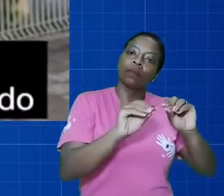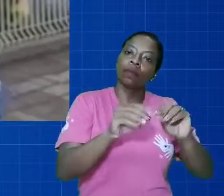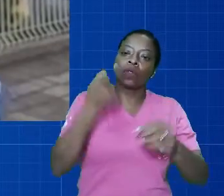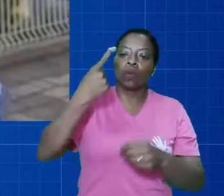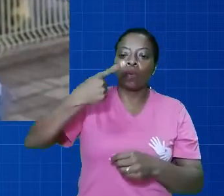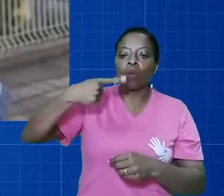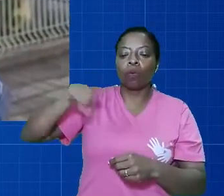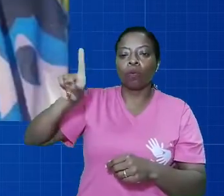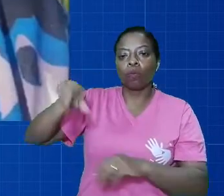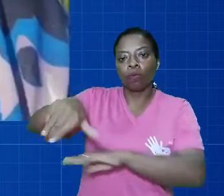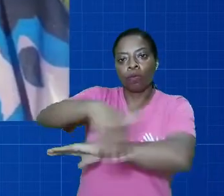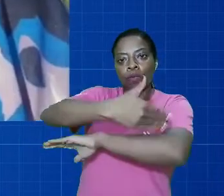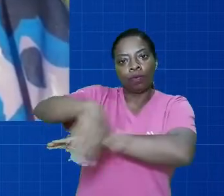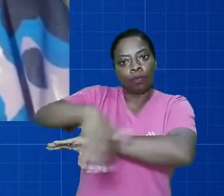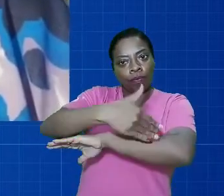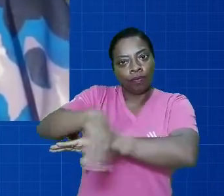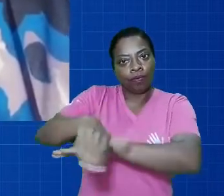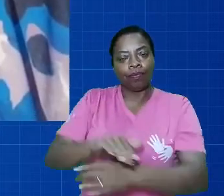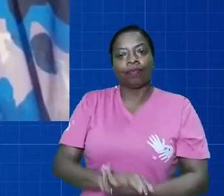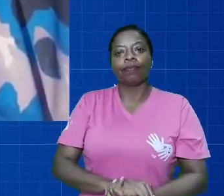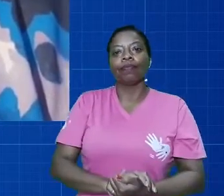oficina.